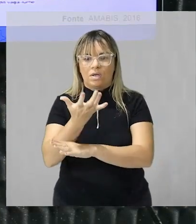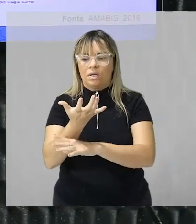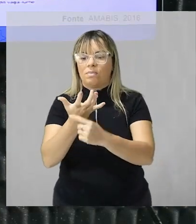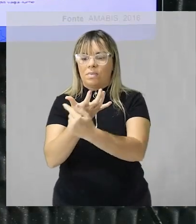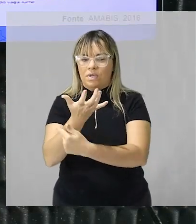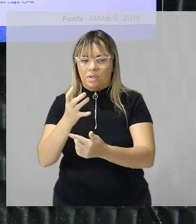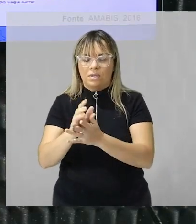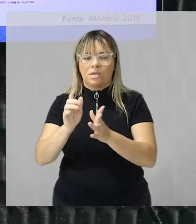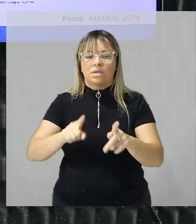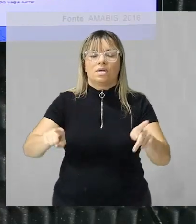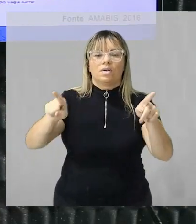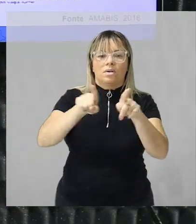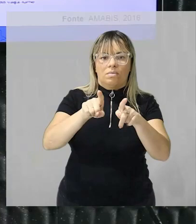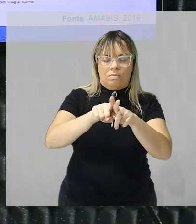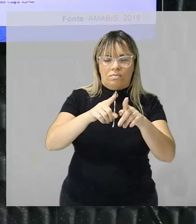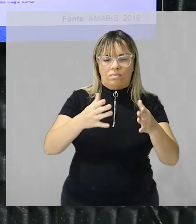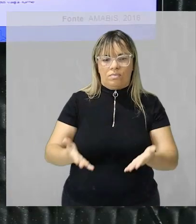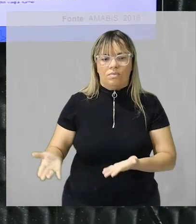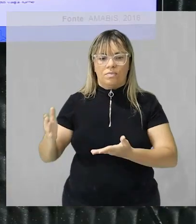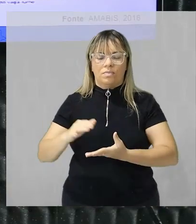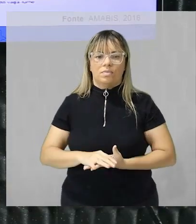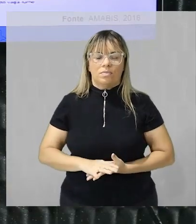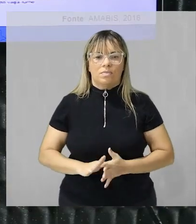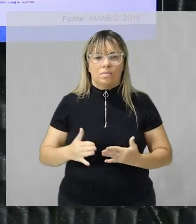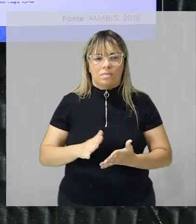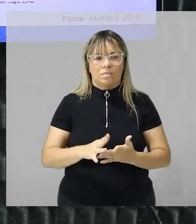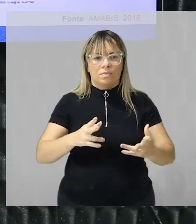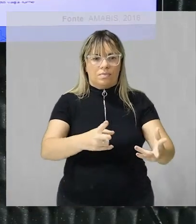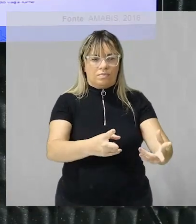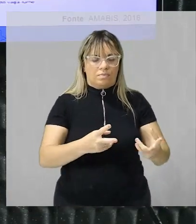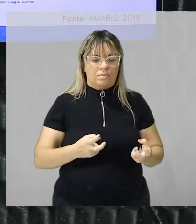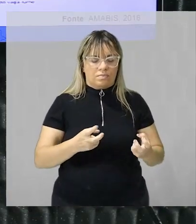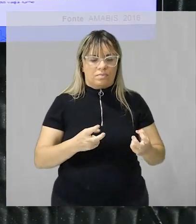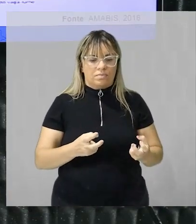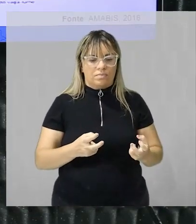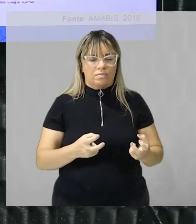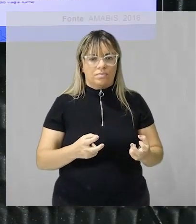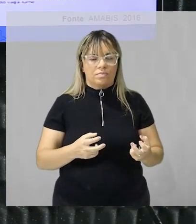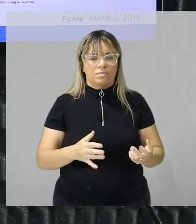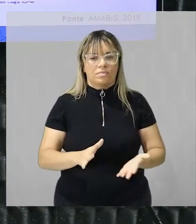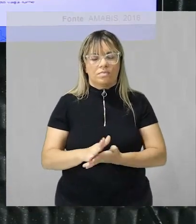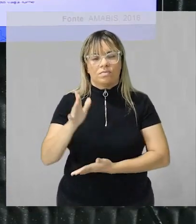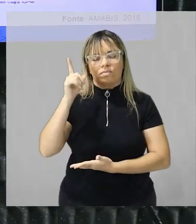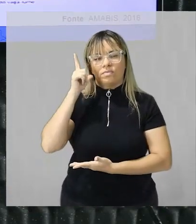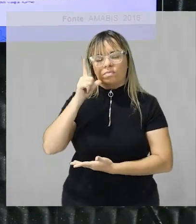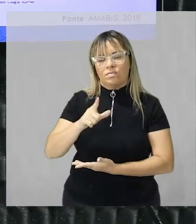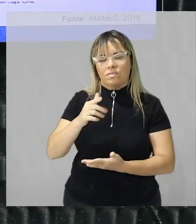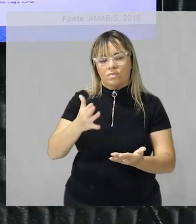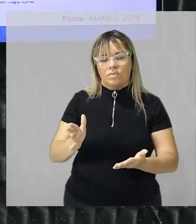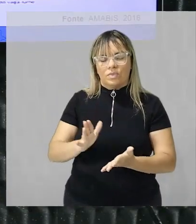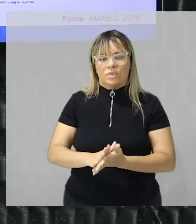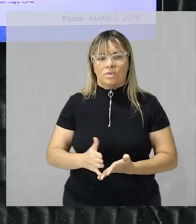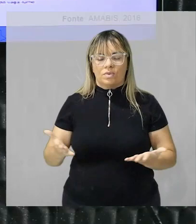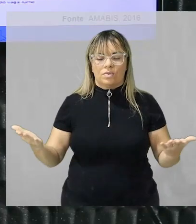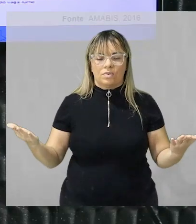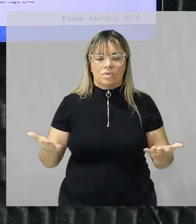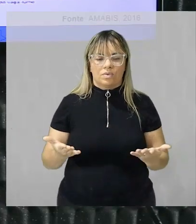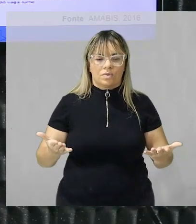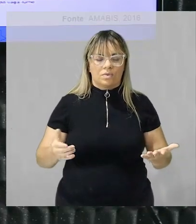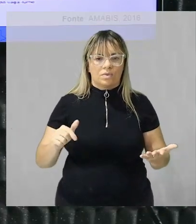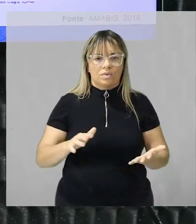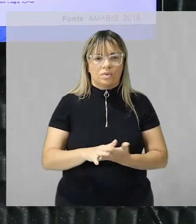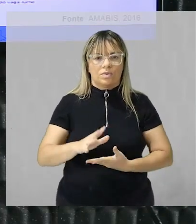conseguem emitir aquela luminosidade. Então, vocês percebem que você consegue, atualmente, nós